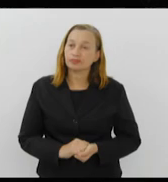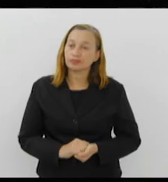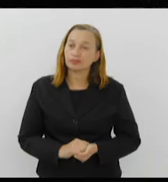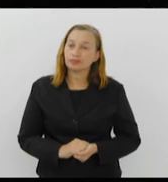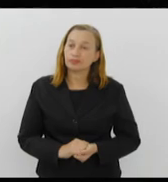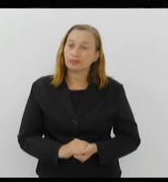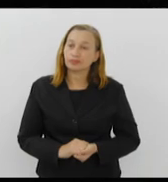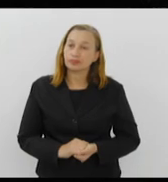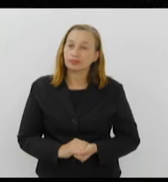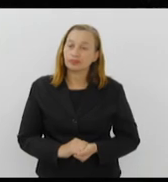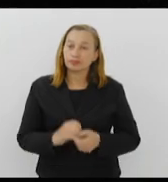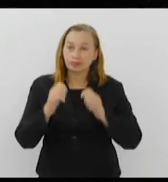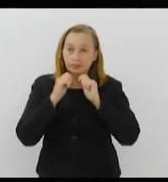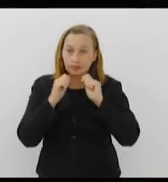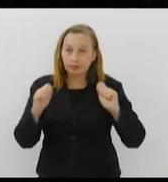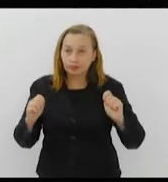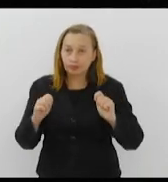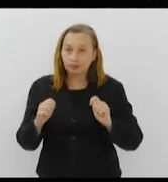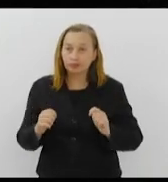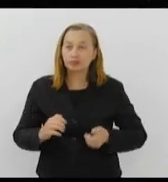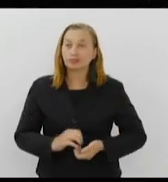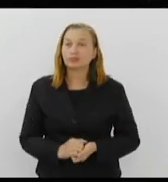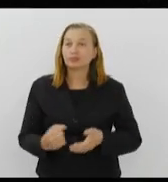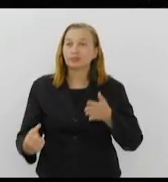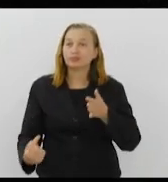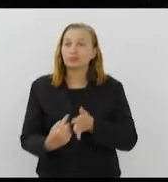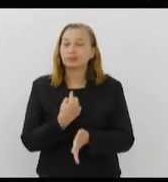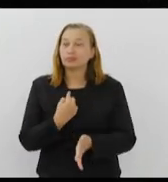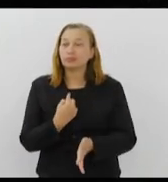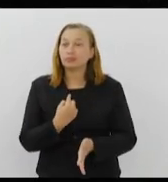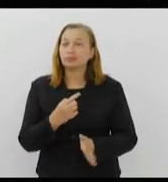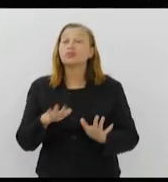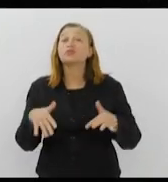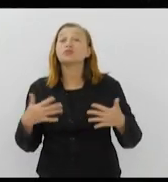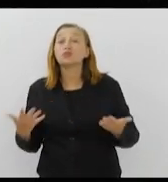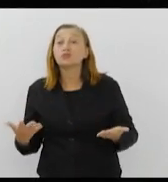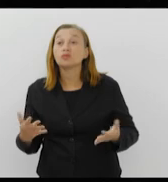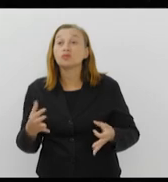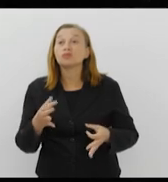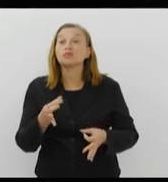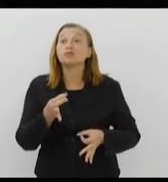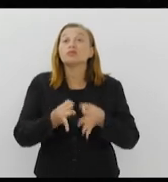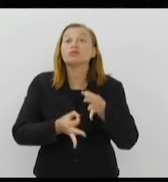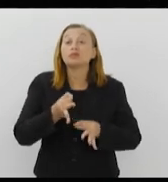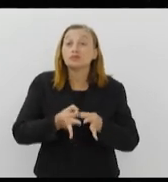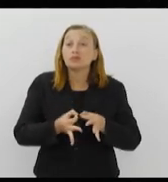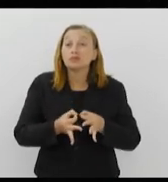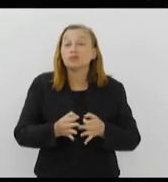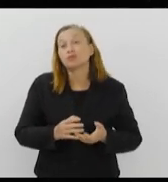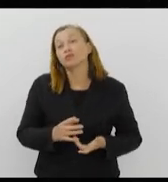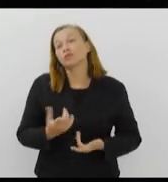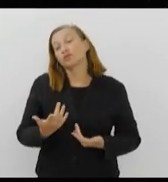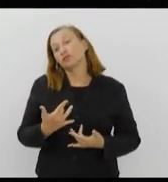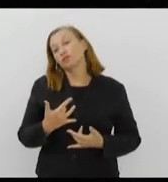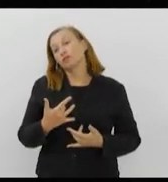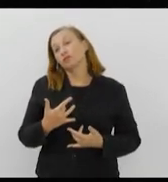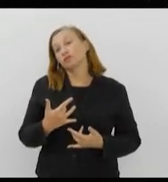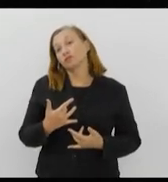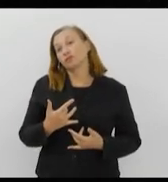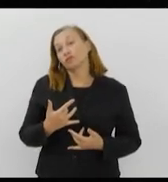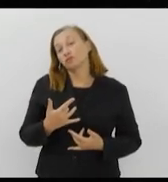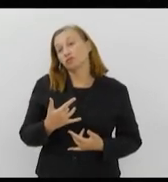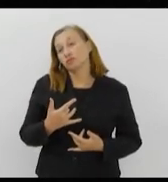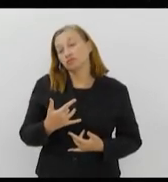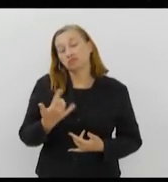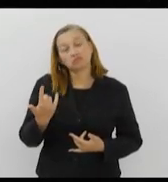um assessor meu, a primeira pergunta que me fez, assim, e quando é que julga? A única coisa que a gente não